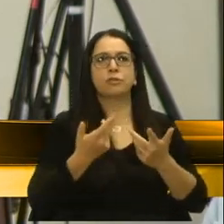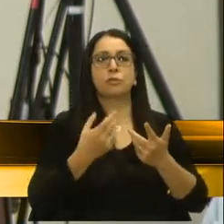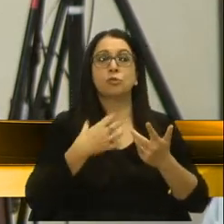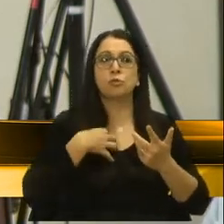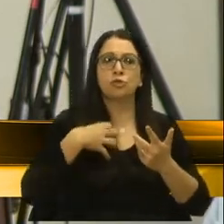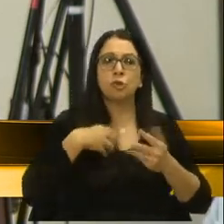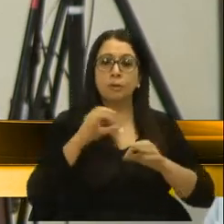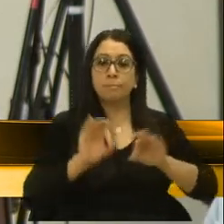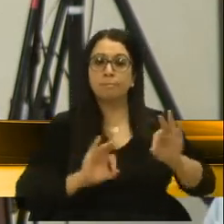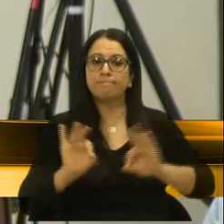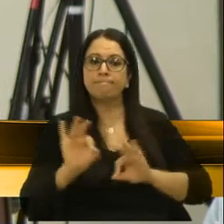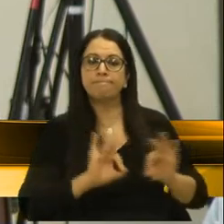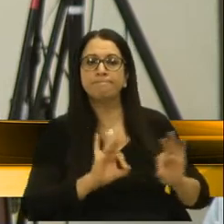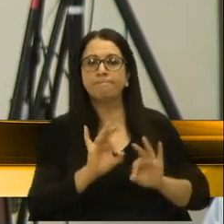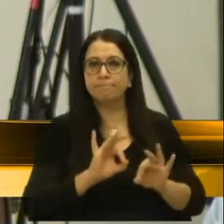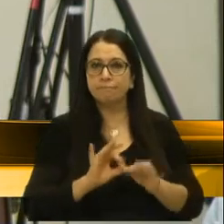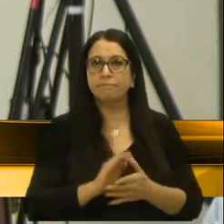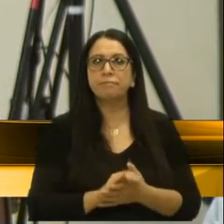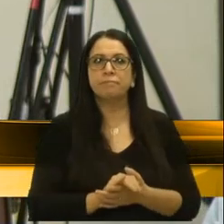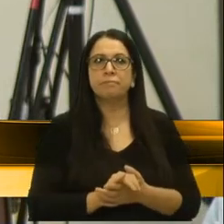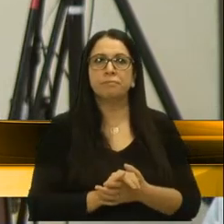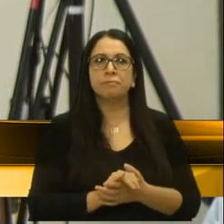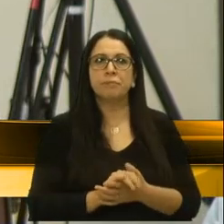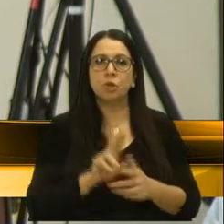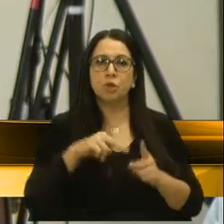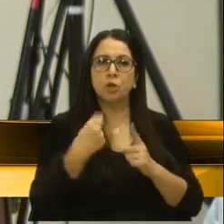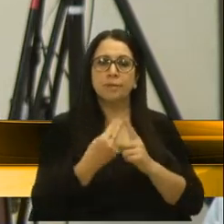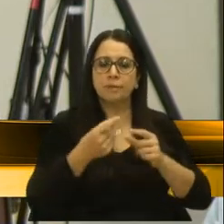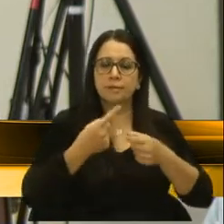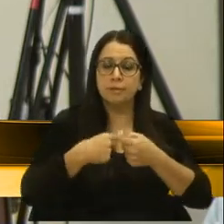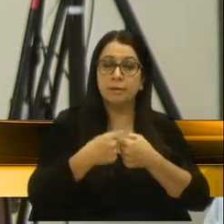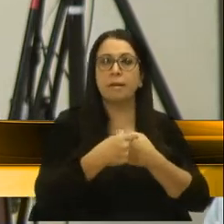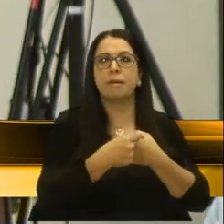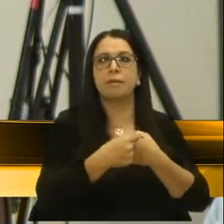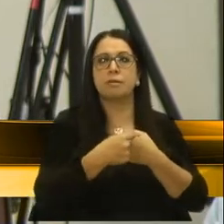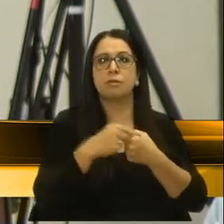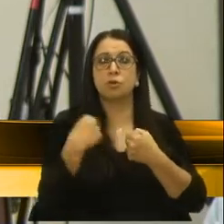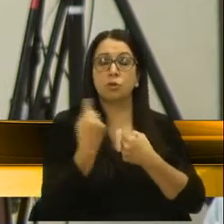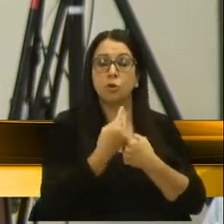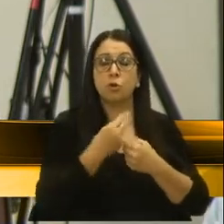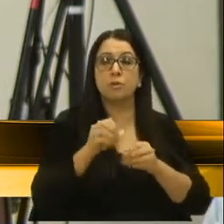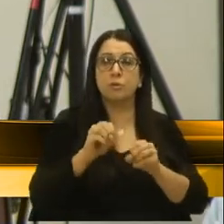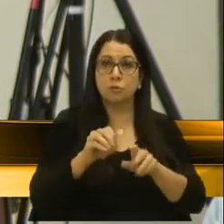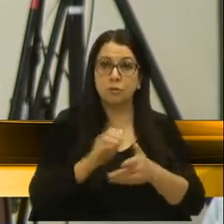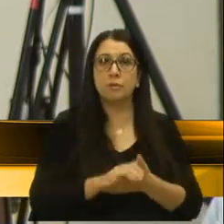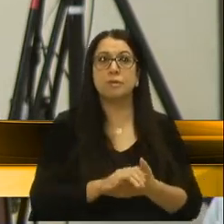de planejar as nossas cidades, a nossa educação,